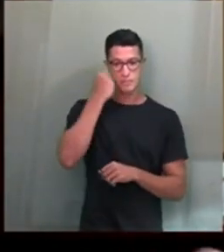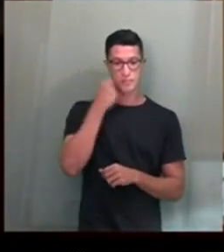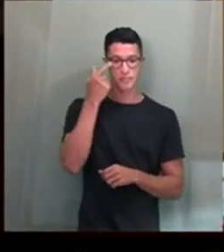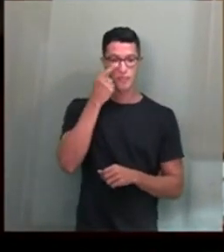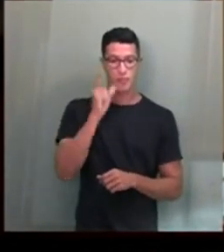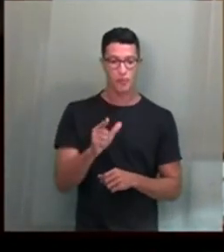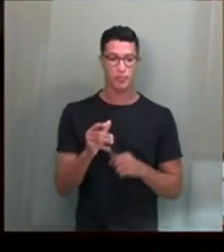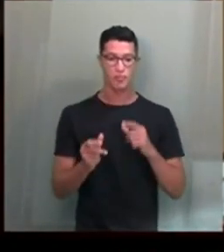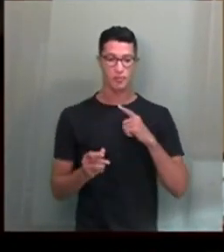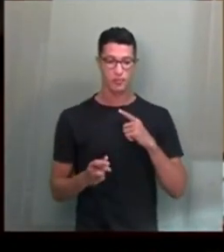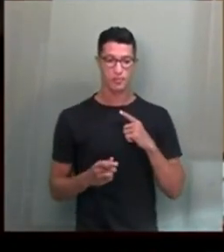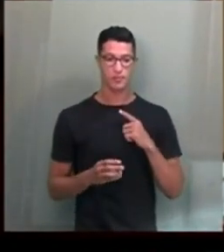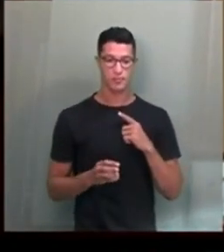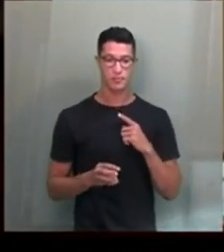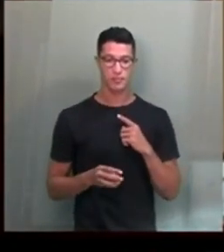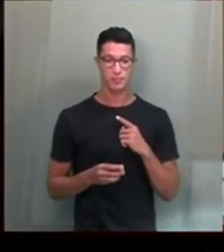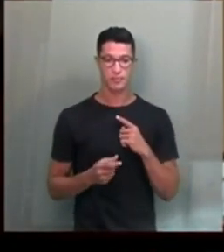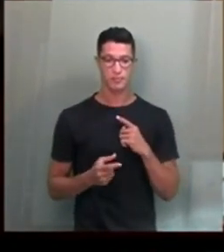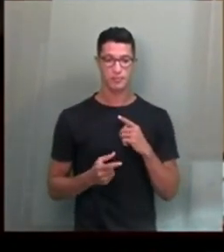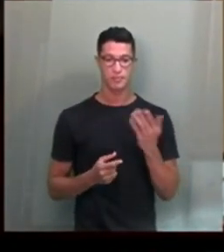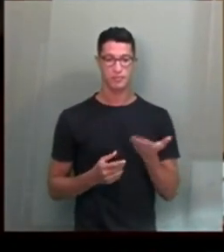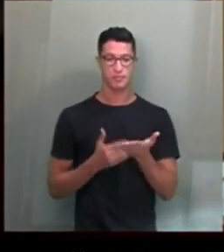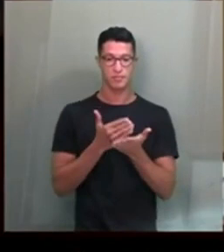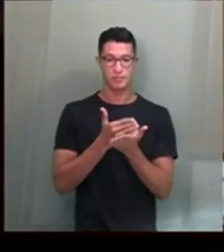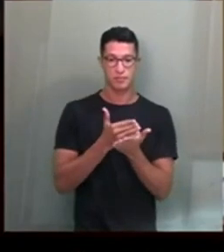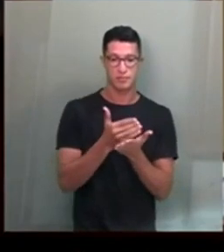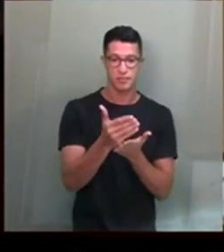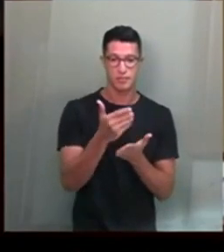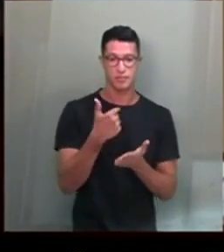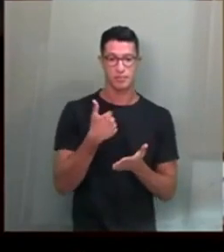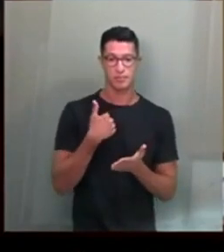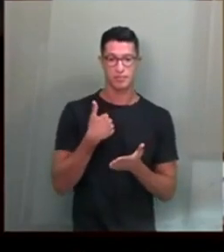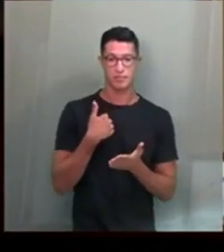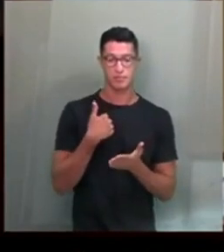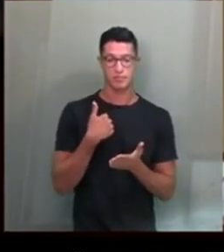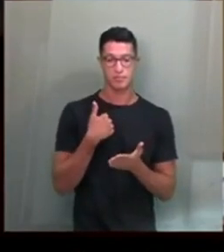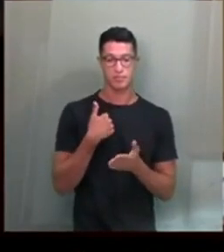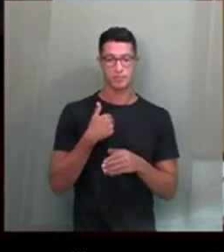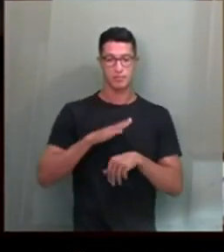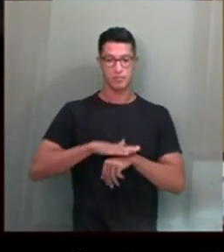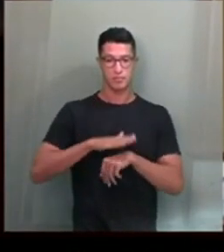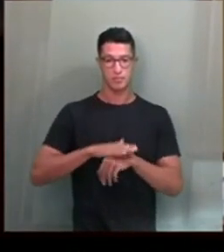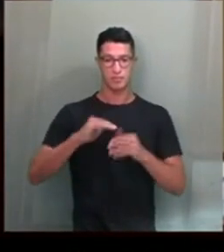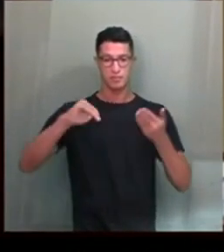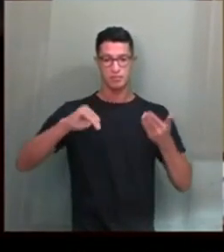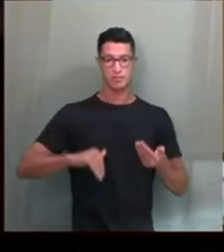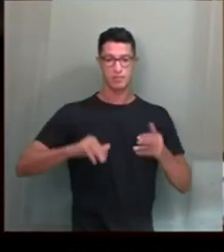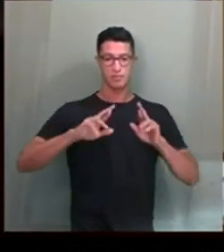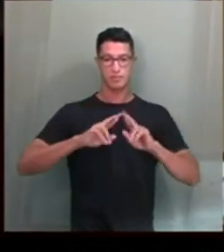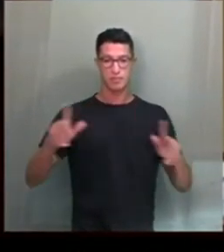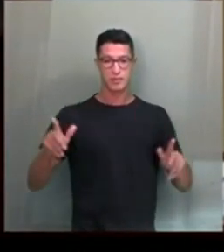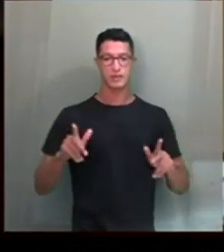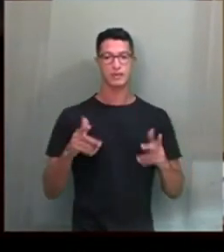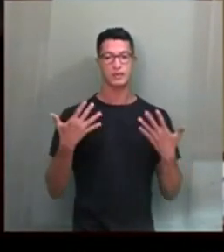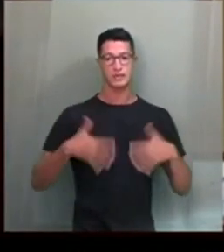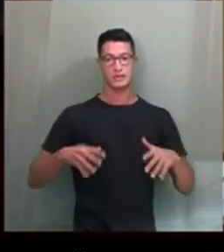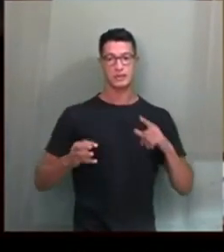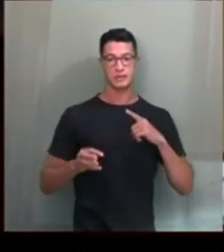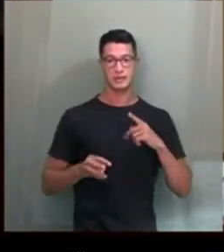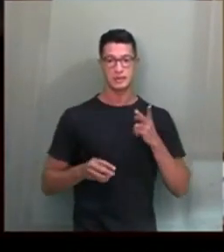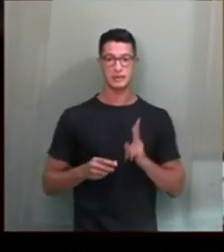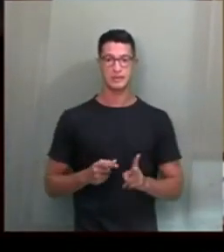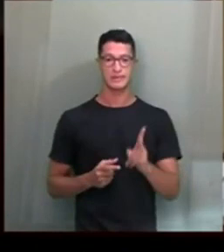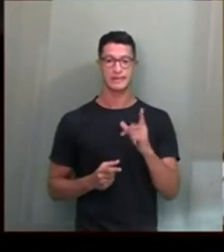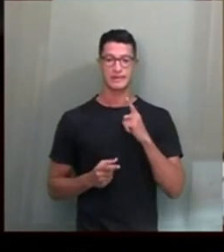que é uma coisa importante. Ou seja, no começo, o povo e o congressista, a diferença é grande de